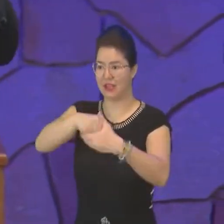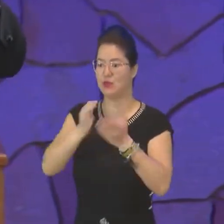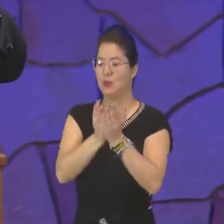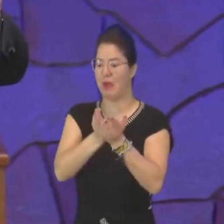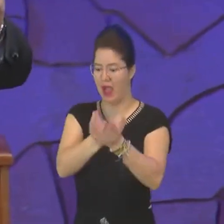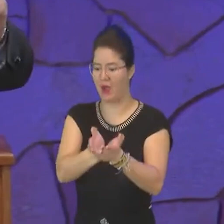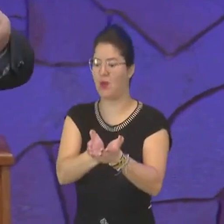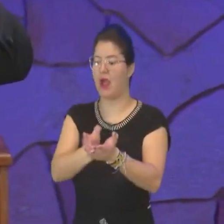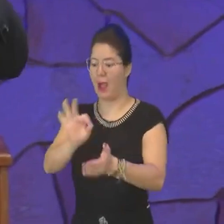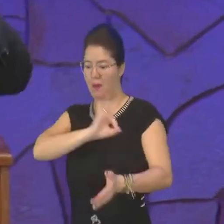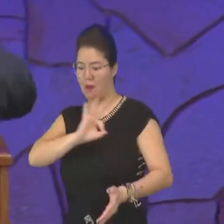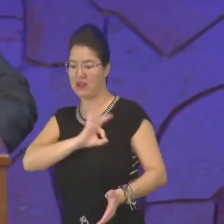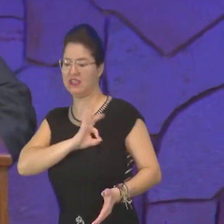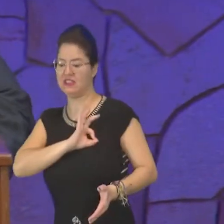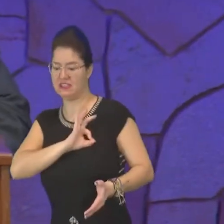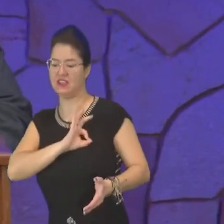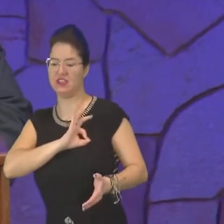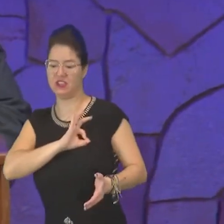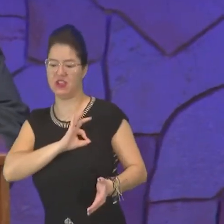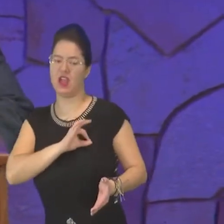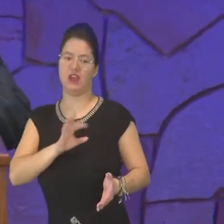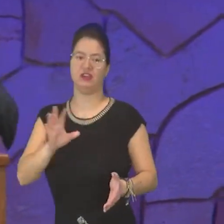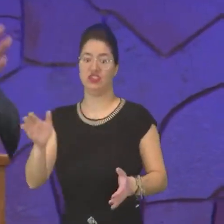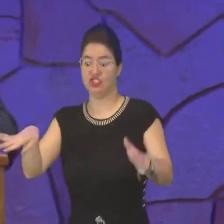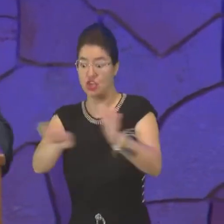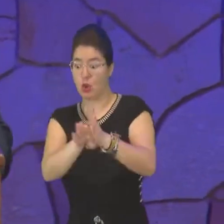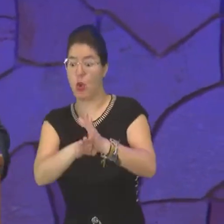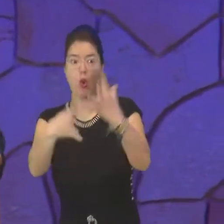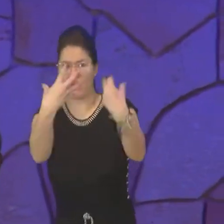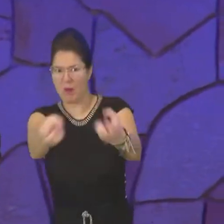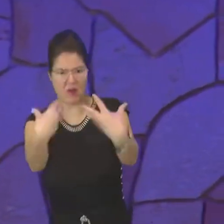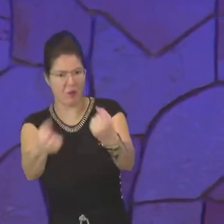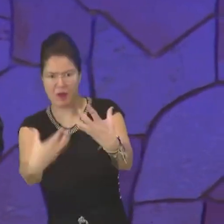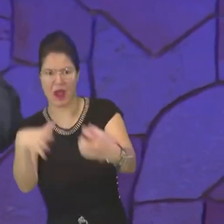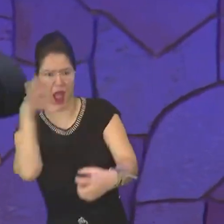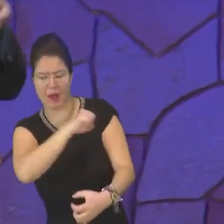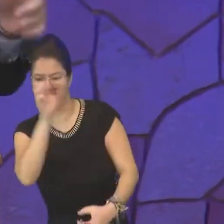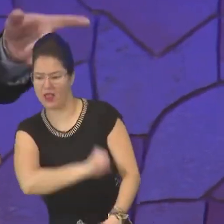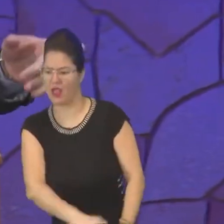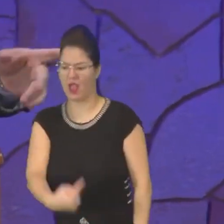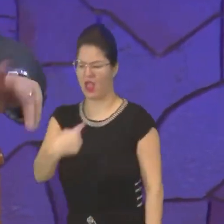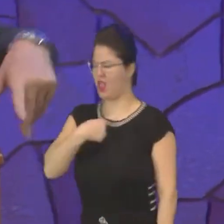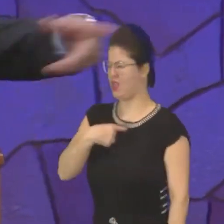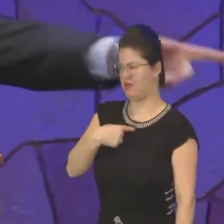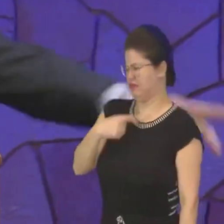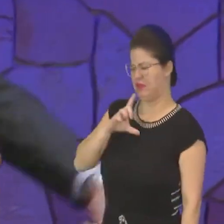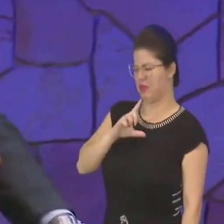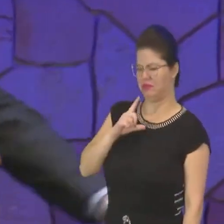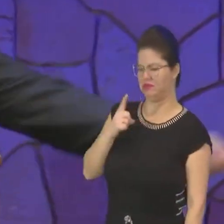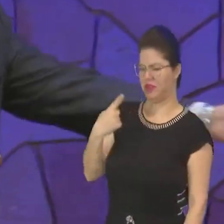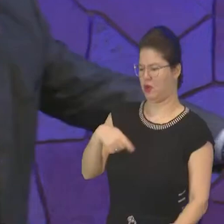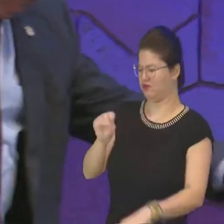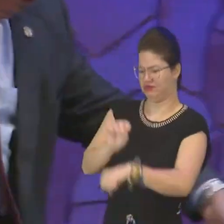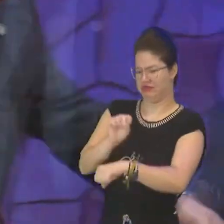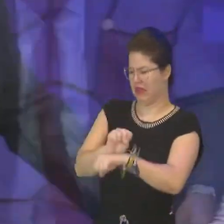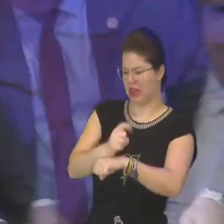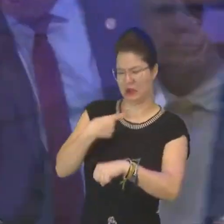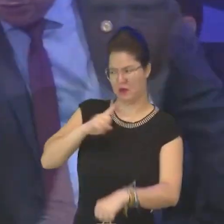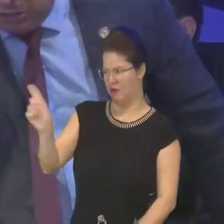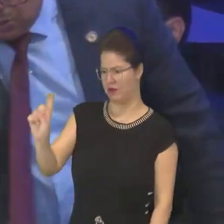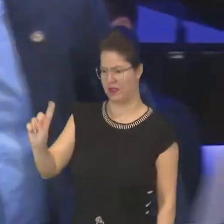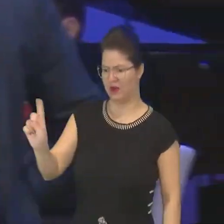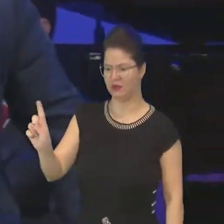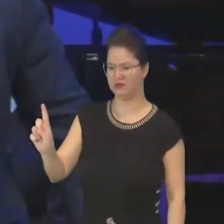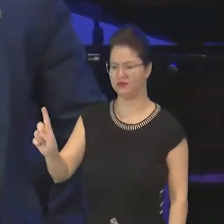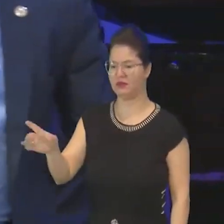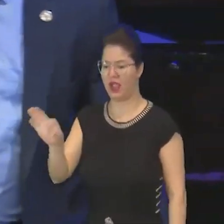Eu e uma irmã fomos os únicos que não desceram, eu não sei porquê. Ele entrou no meu quarto, viu, puxou a